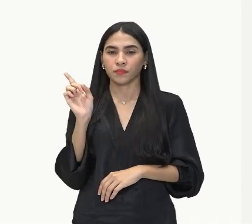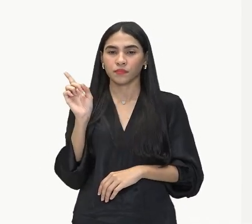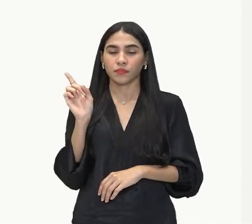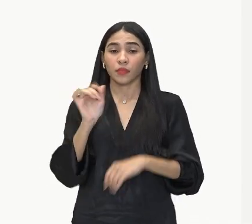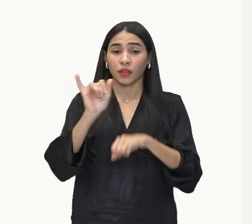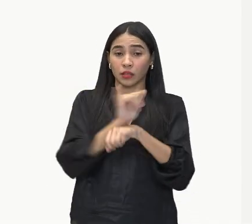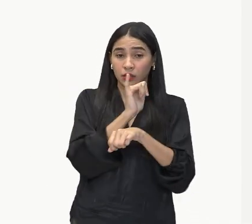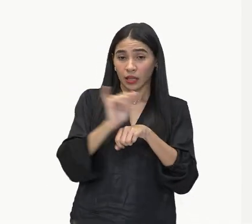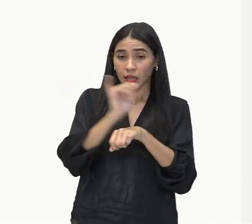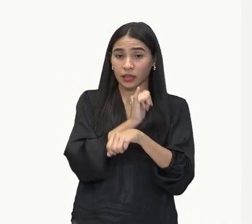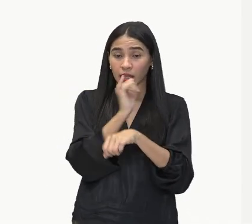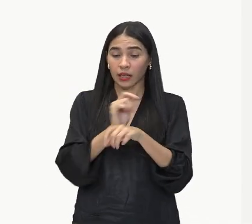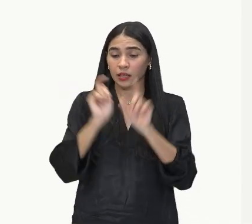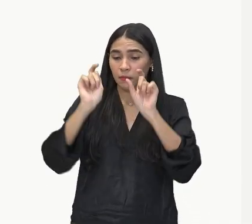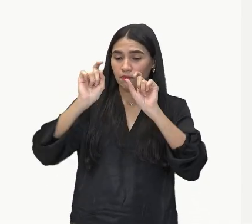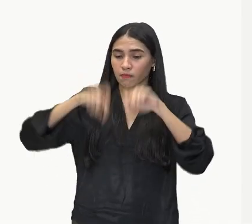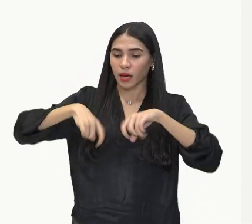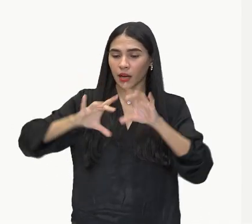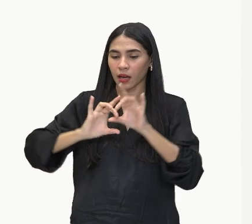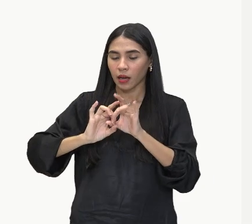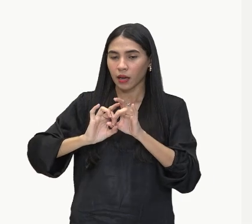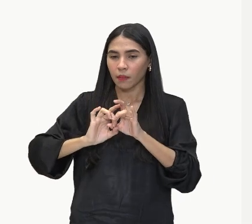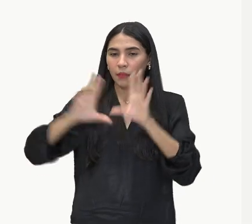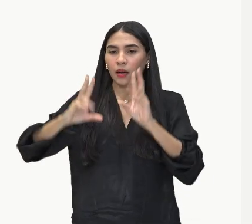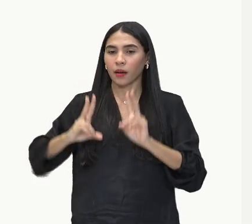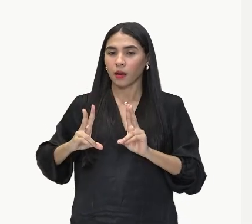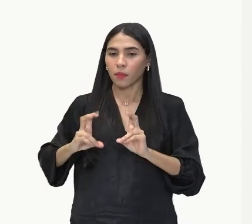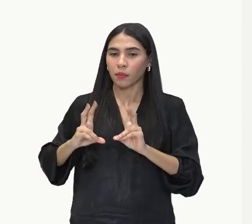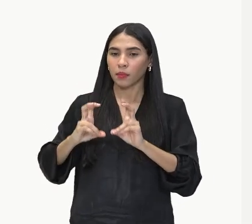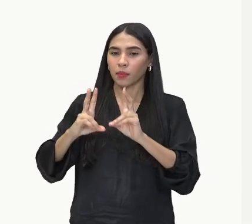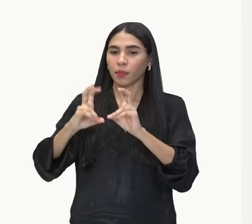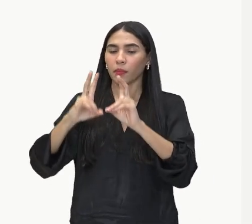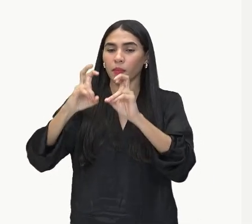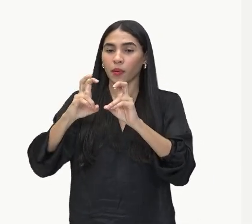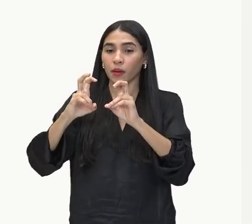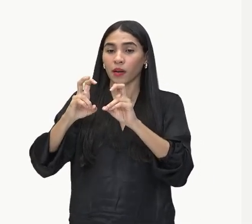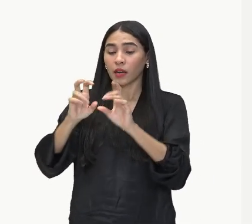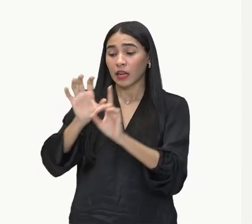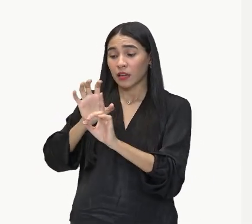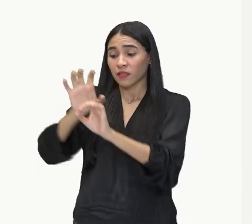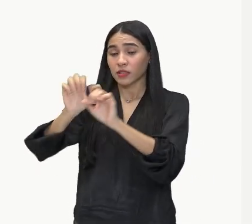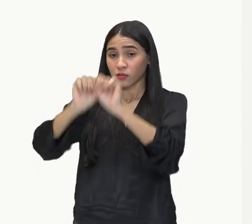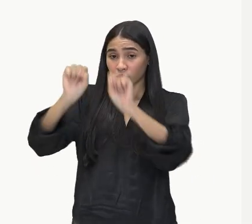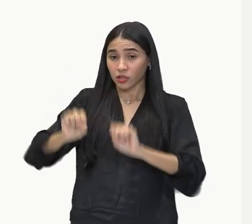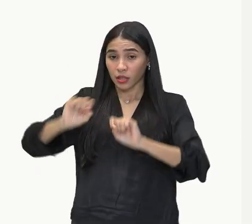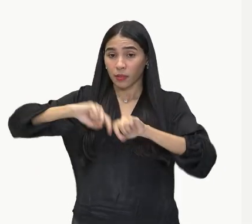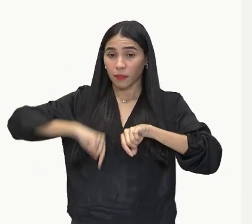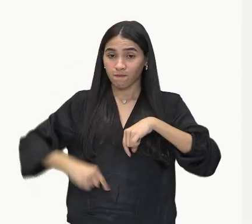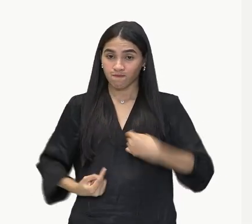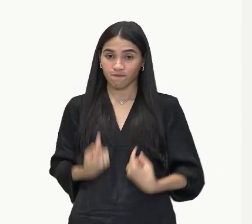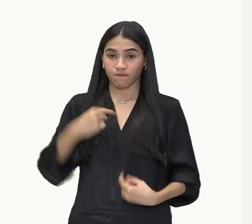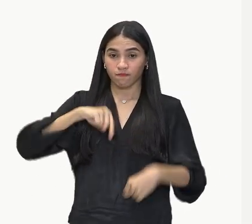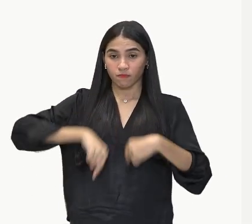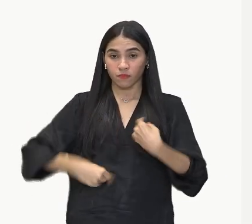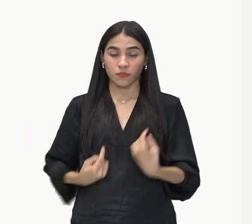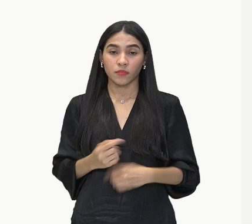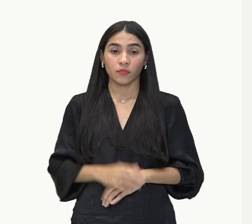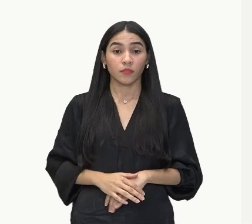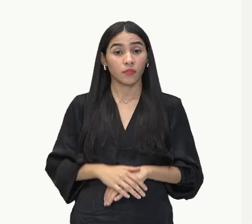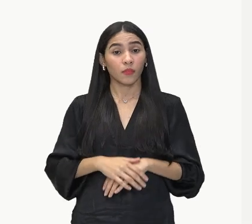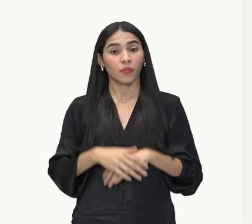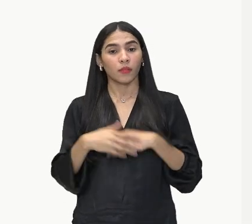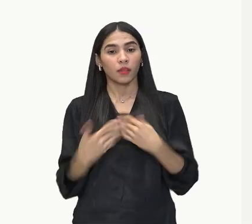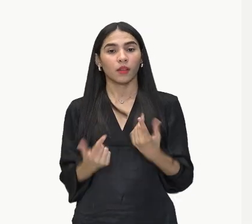que o vírus disperse as defesas do sistema imunológico, ok? Então,